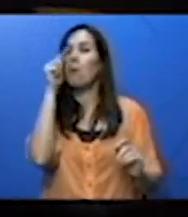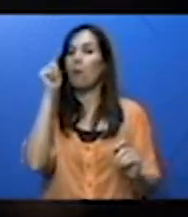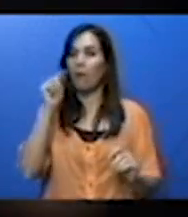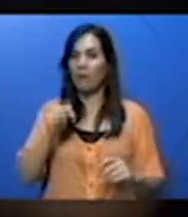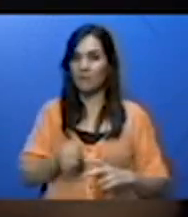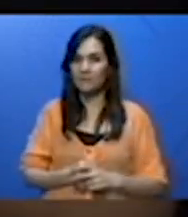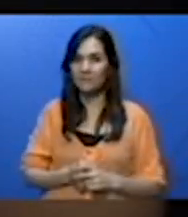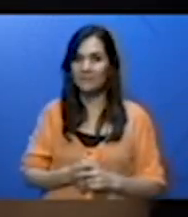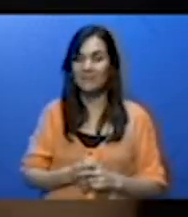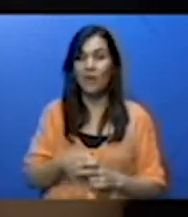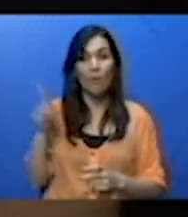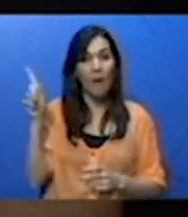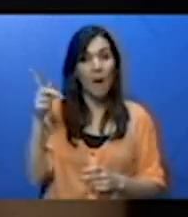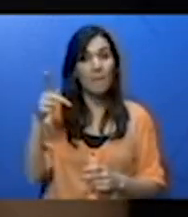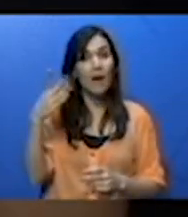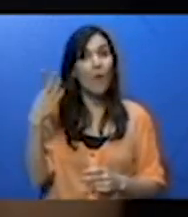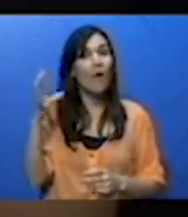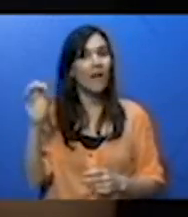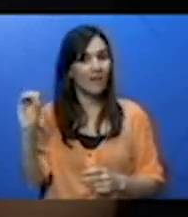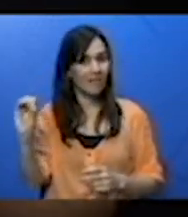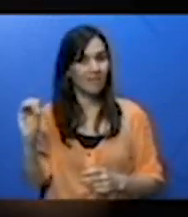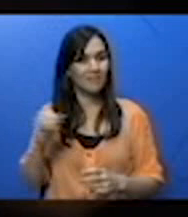página 40.